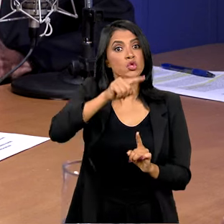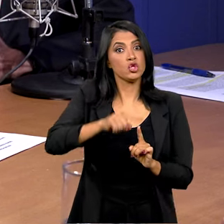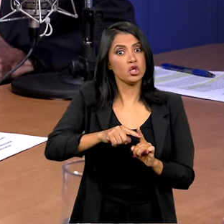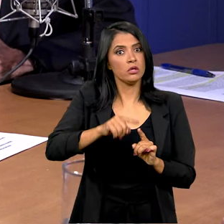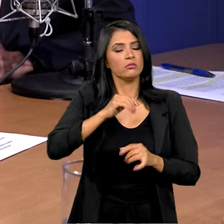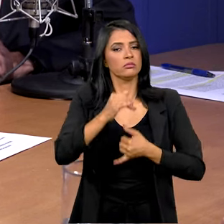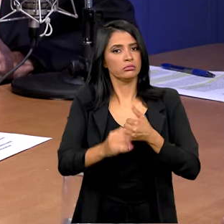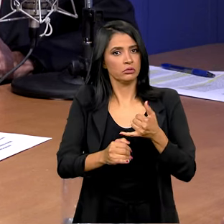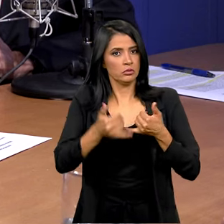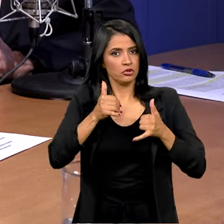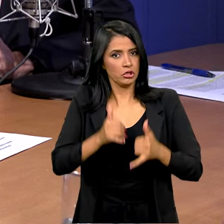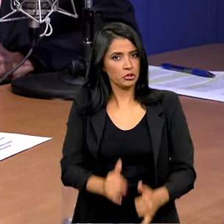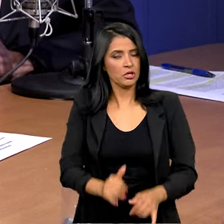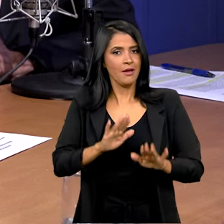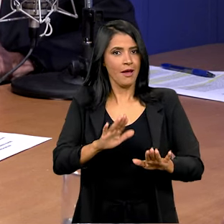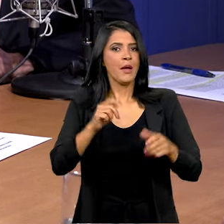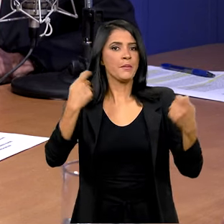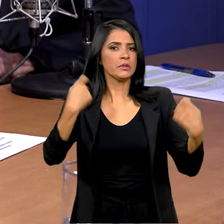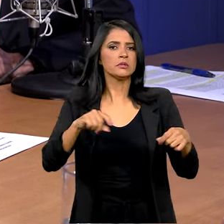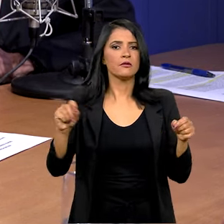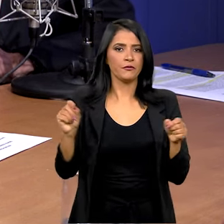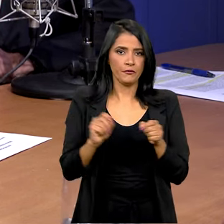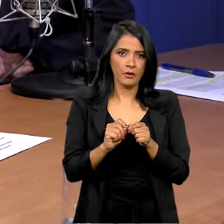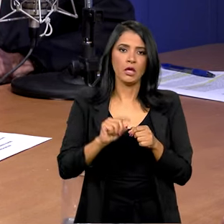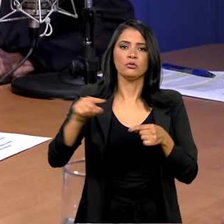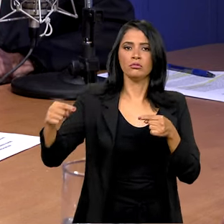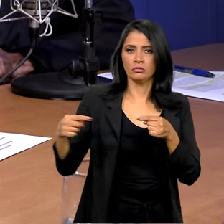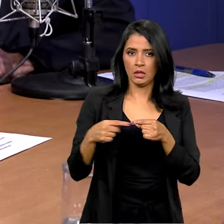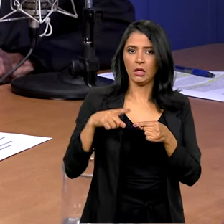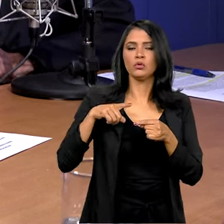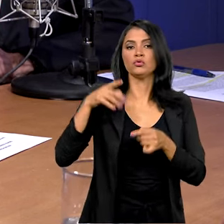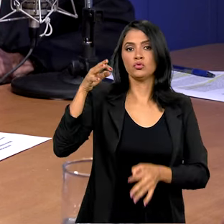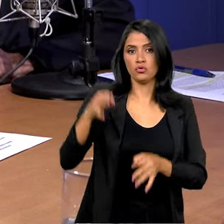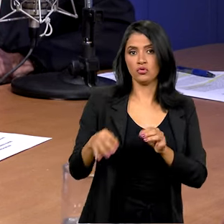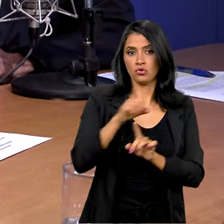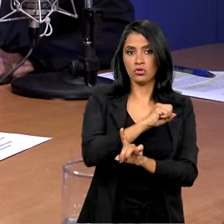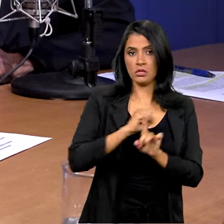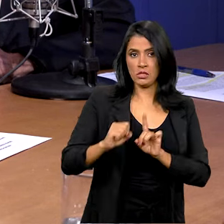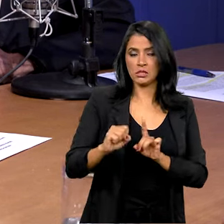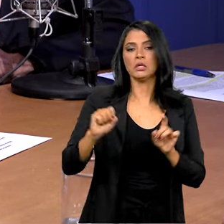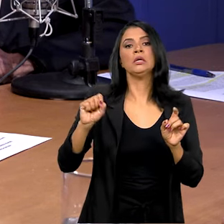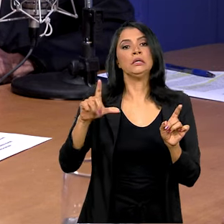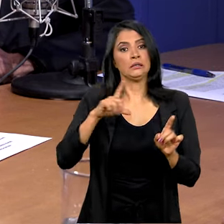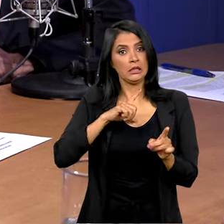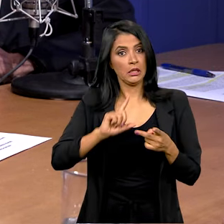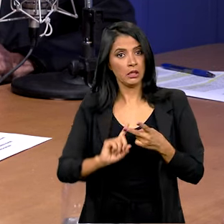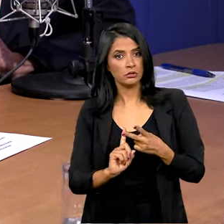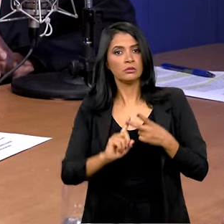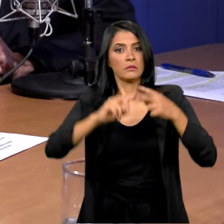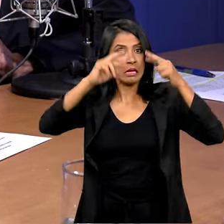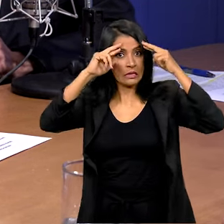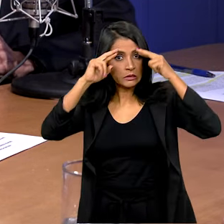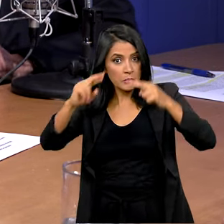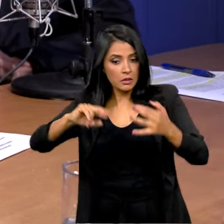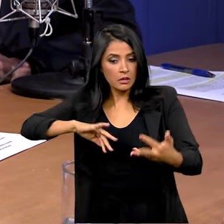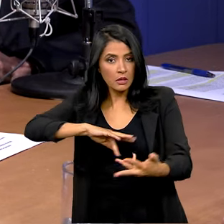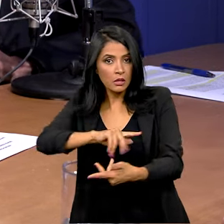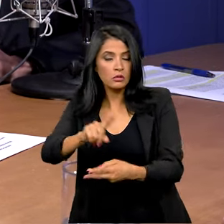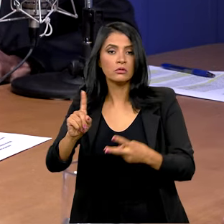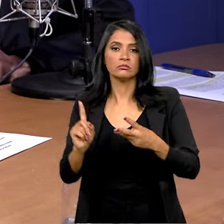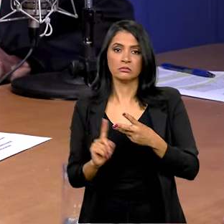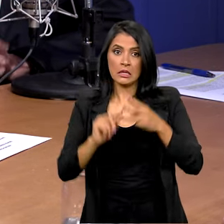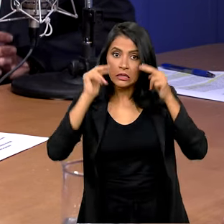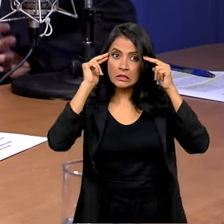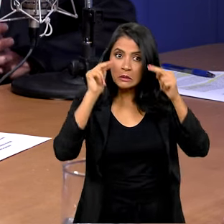novamente essa transição precisa ocorrer com justiça social com respeito ao planeta